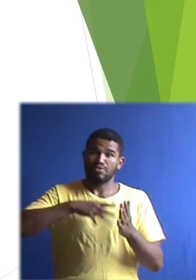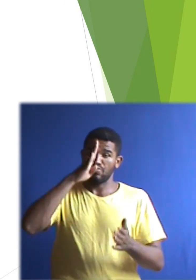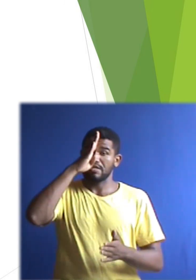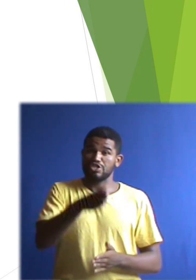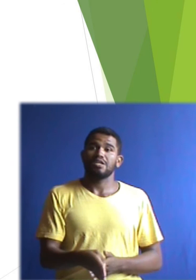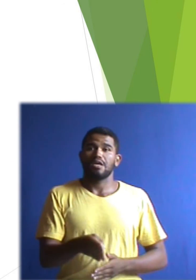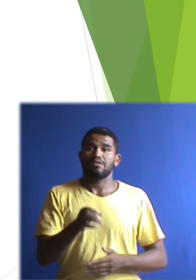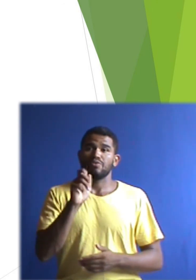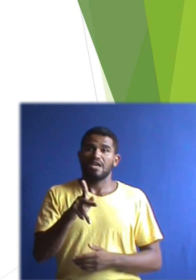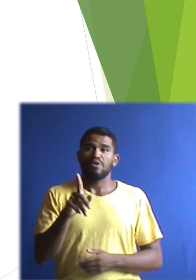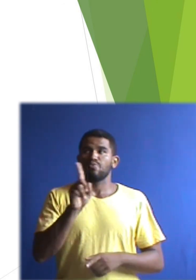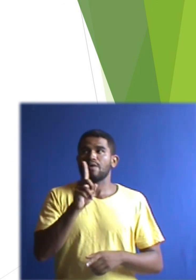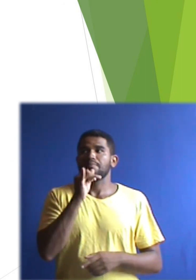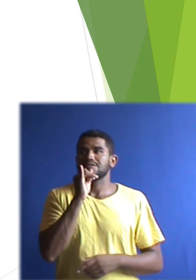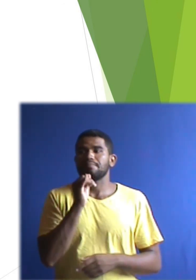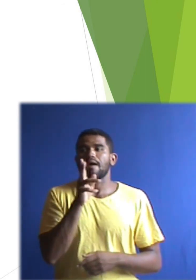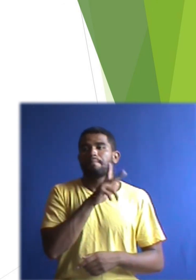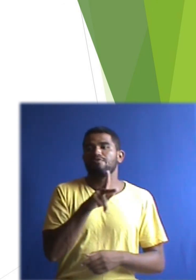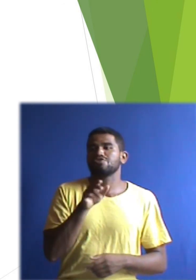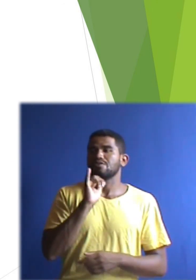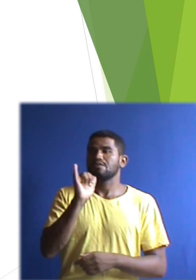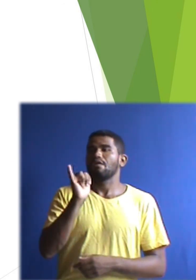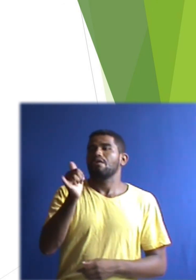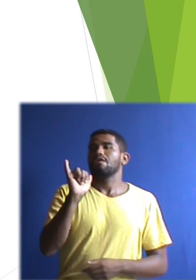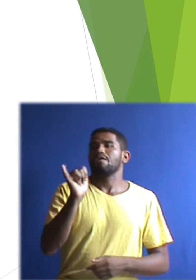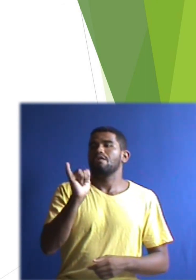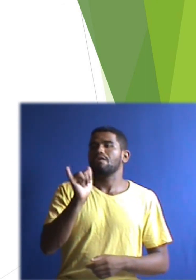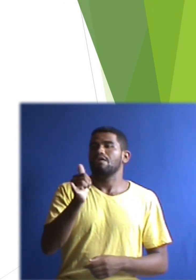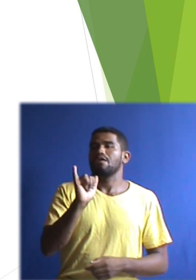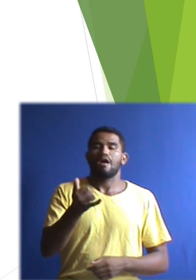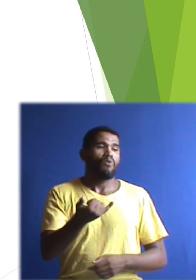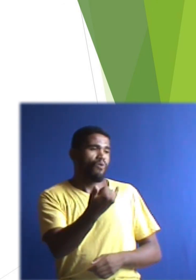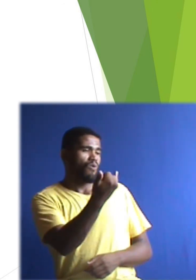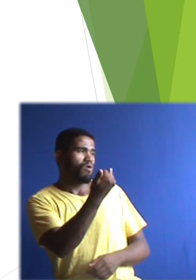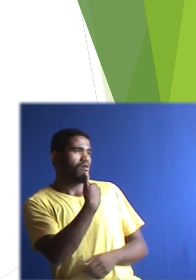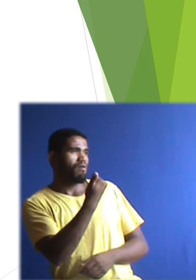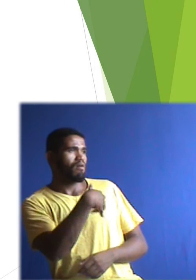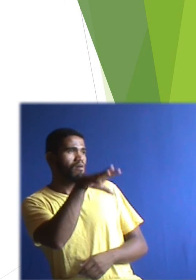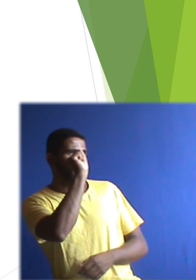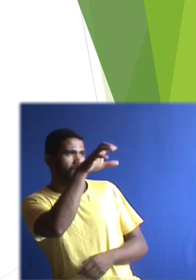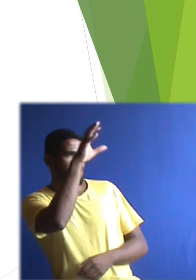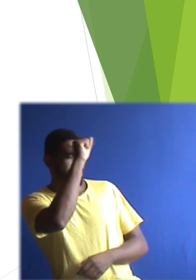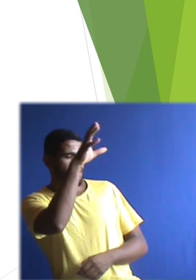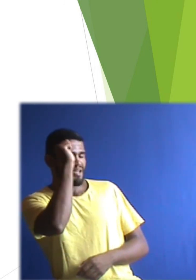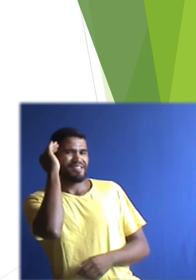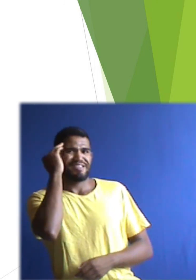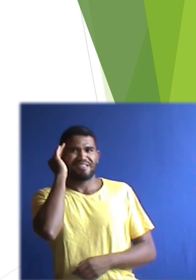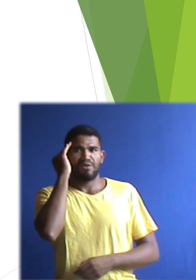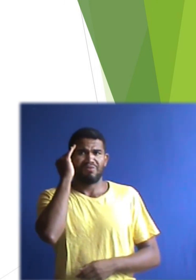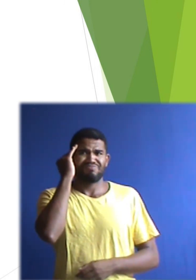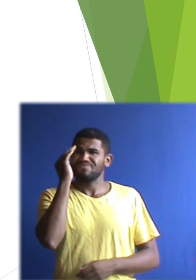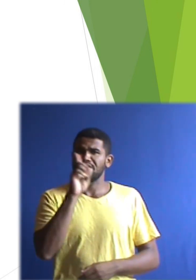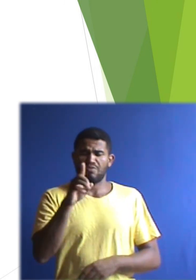primária é a leitura e não de fontes secundárias, né? Que é uma pessoa que disse que o sistema funciona desta ou